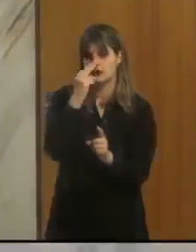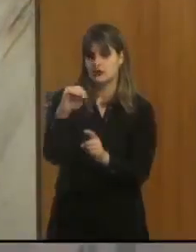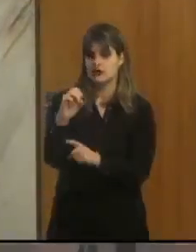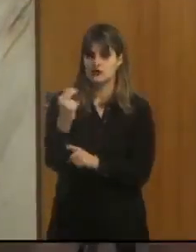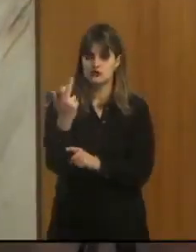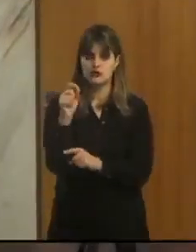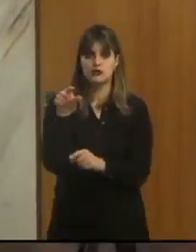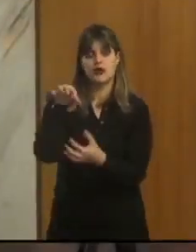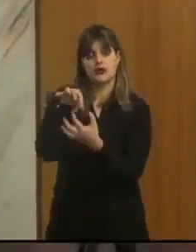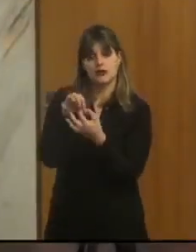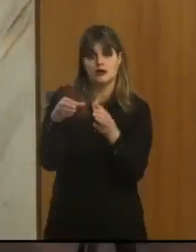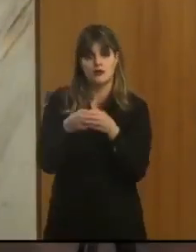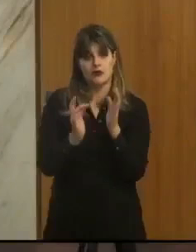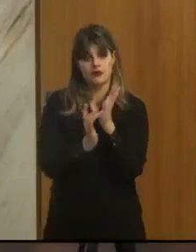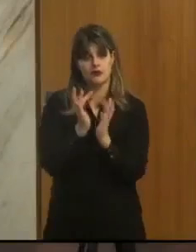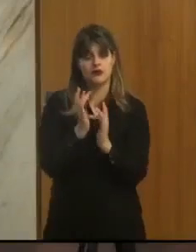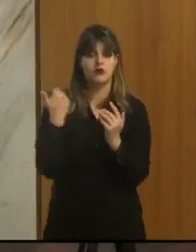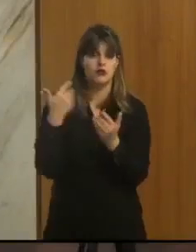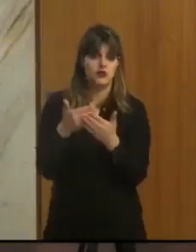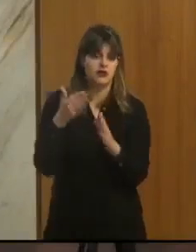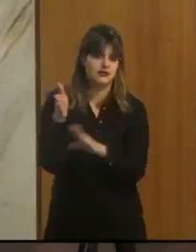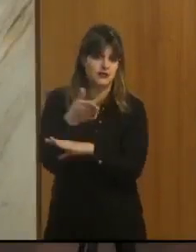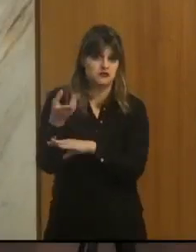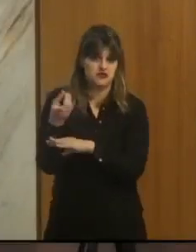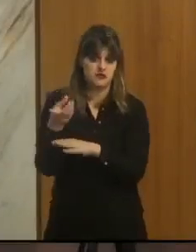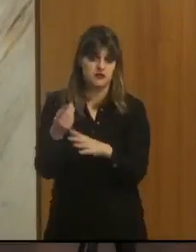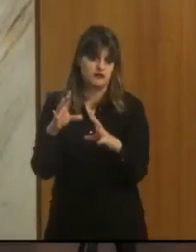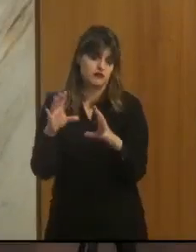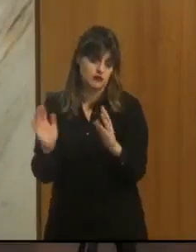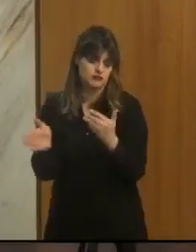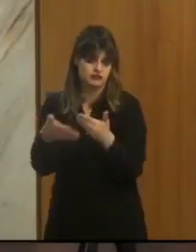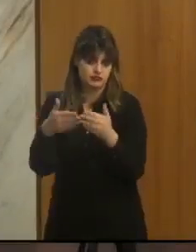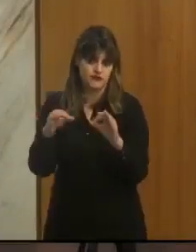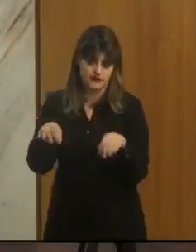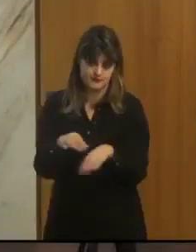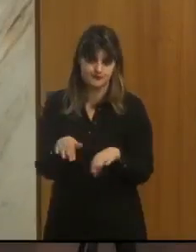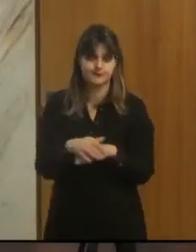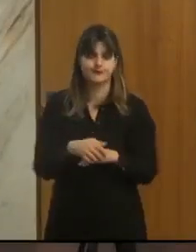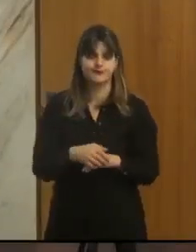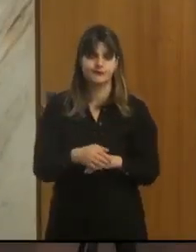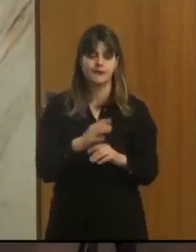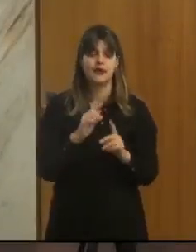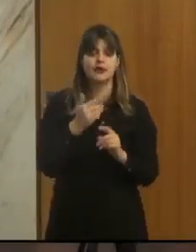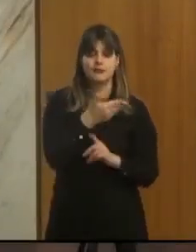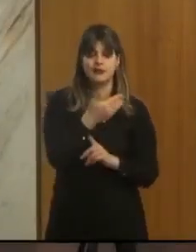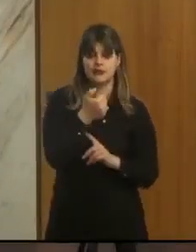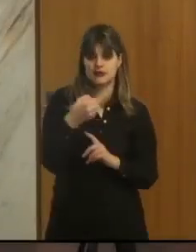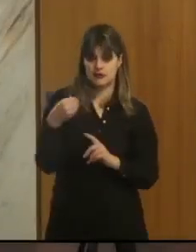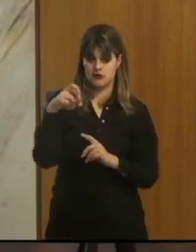ligada à Ordem de Cristo, até à sua extinção no século XIX. Nas visitações de